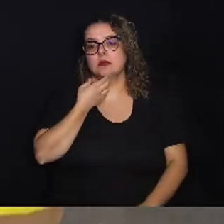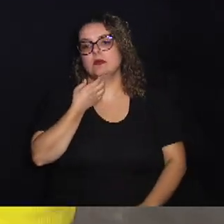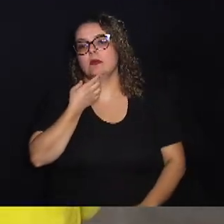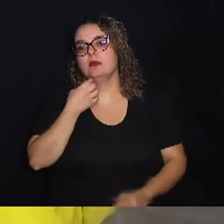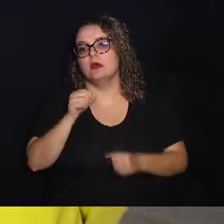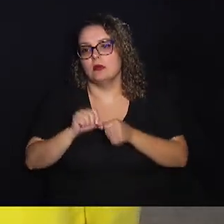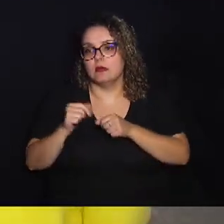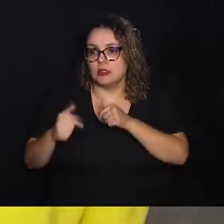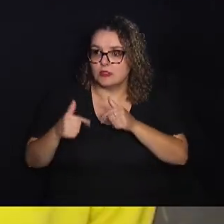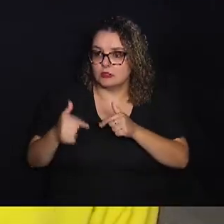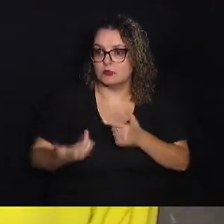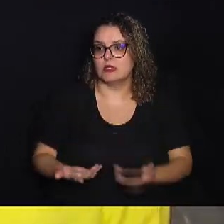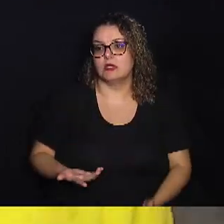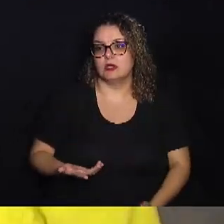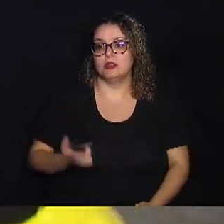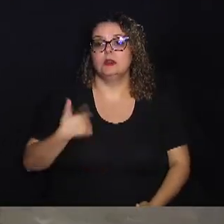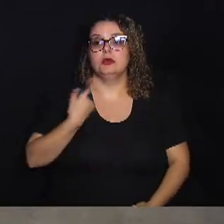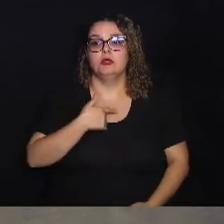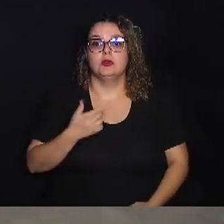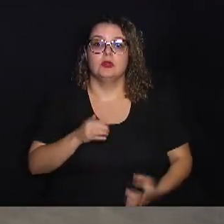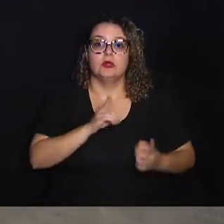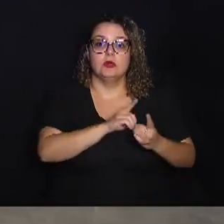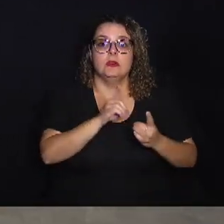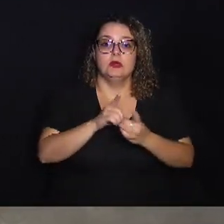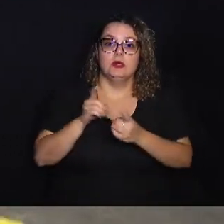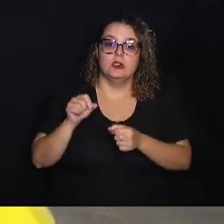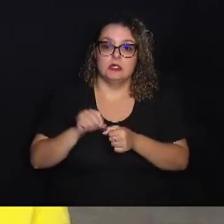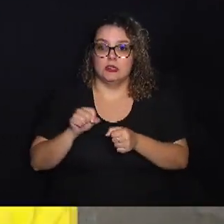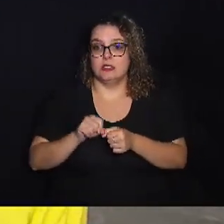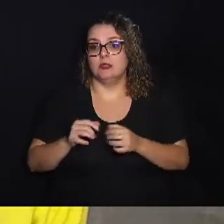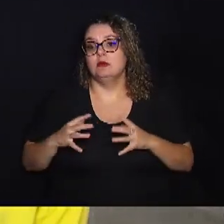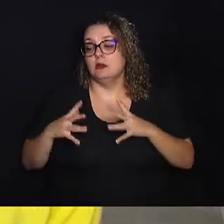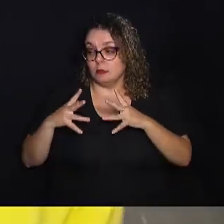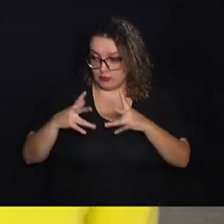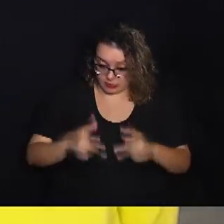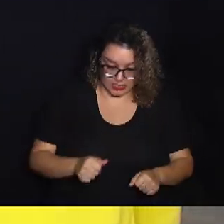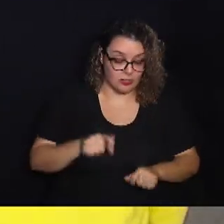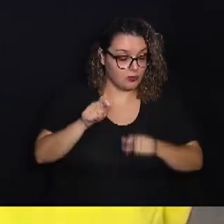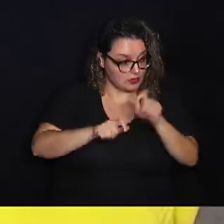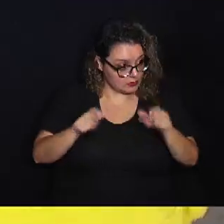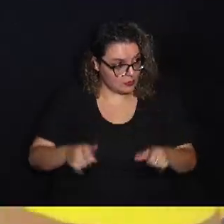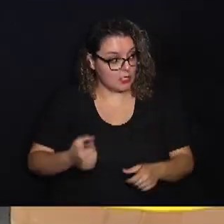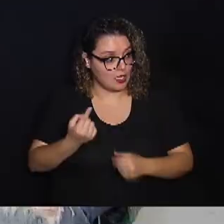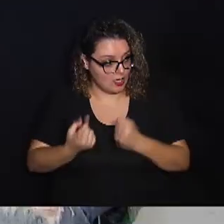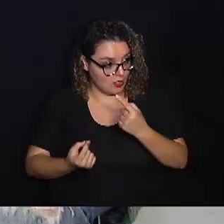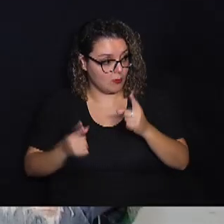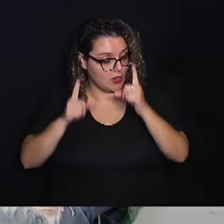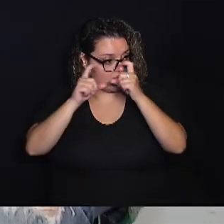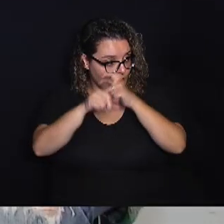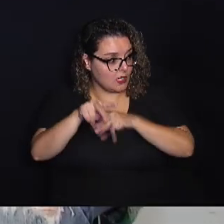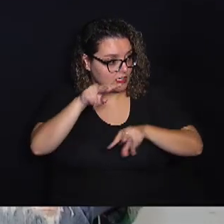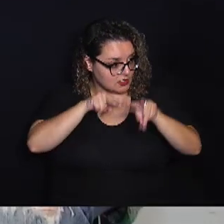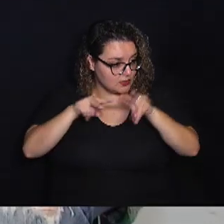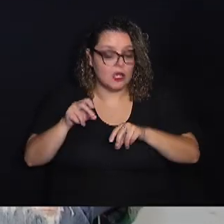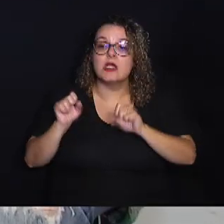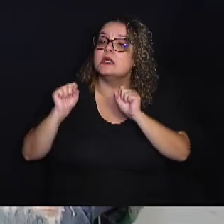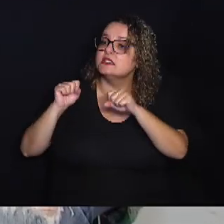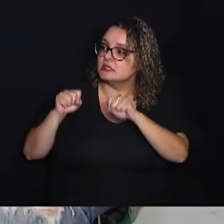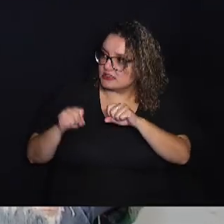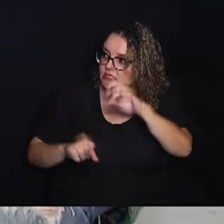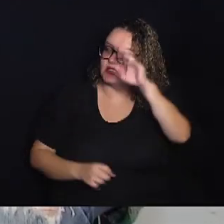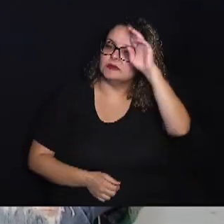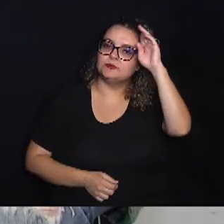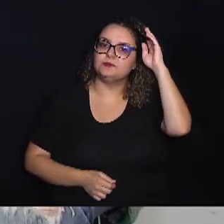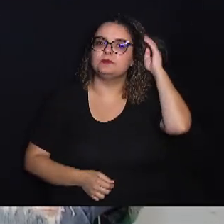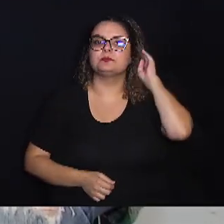trabalho, encaminha e aí a gente faz esse atendimento aqui. Para todas as pessoas que têm alguma dificuldade com a visão, então. Sim. Uhum. E